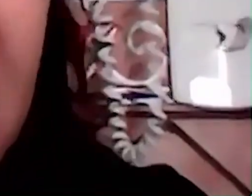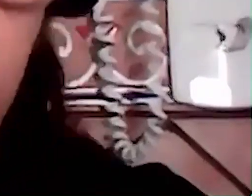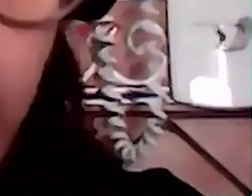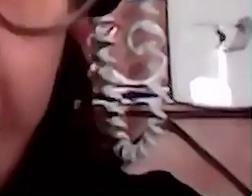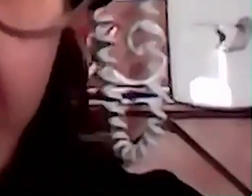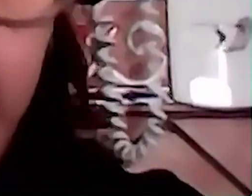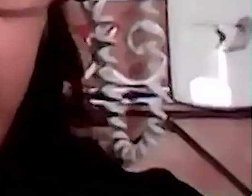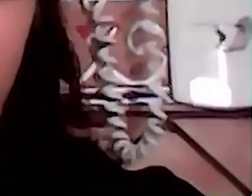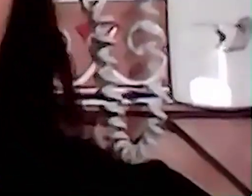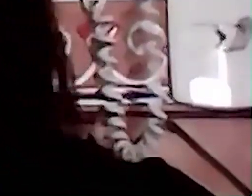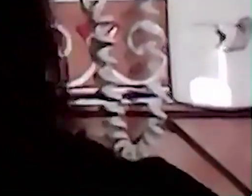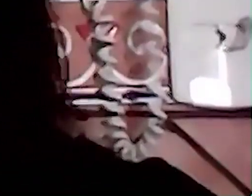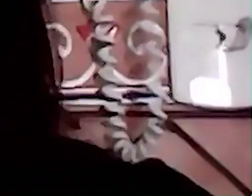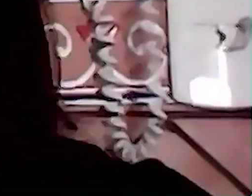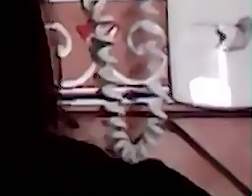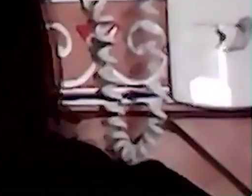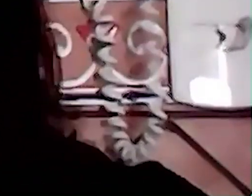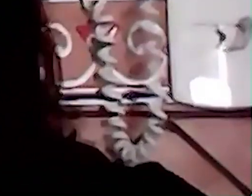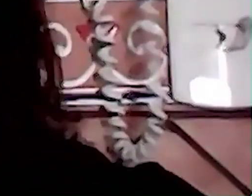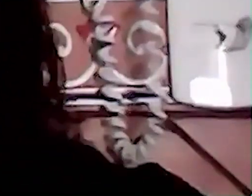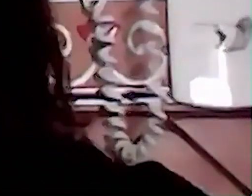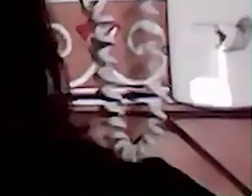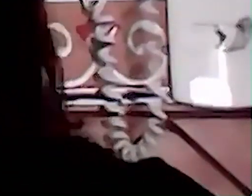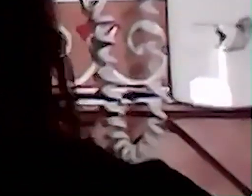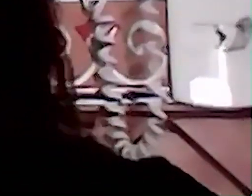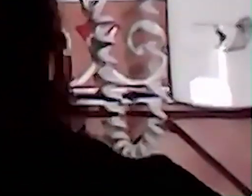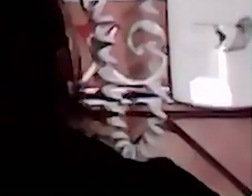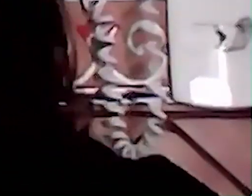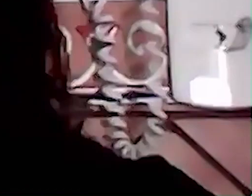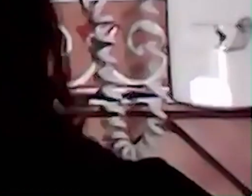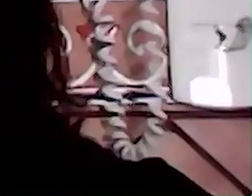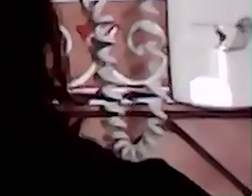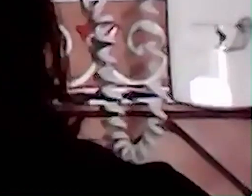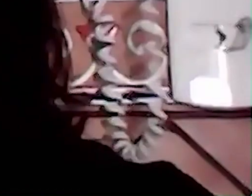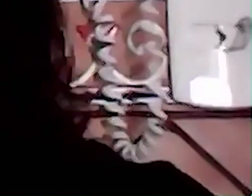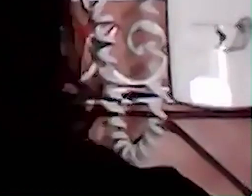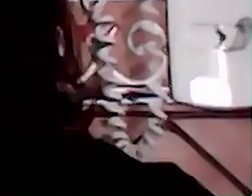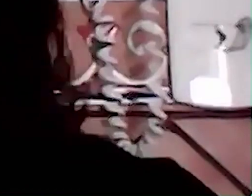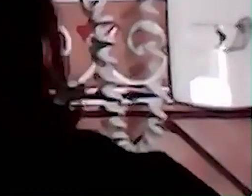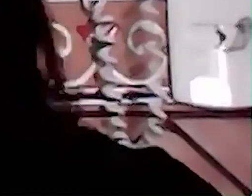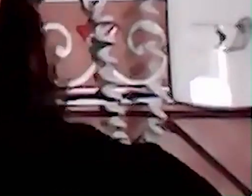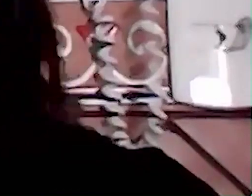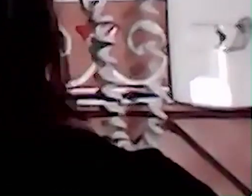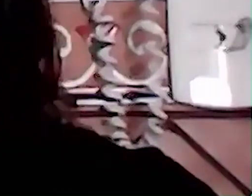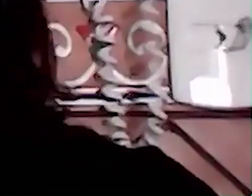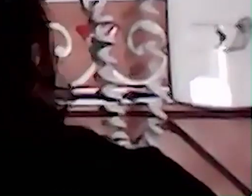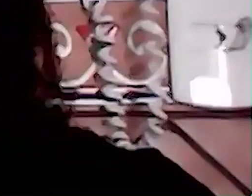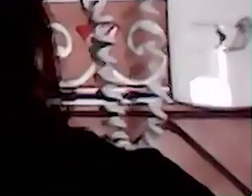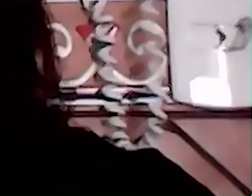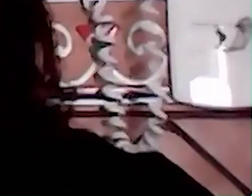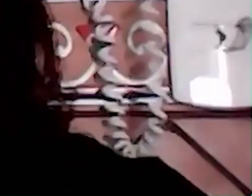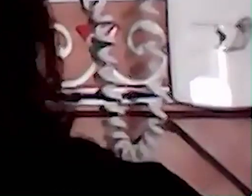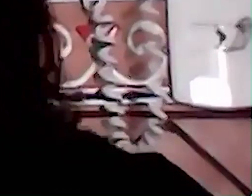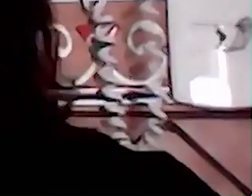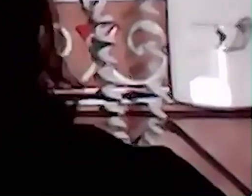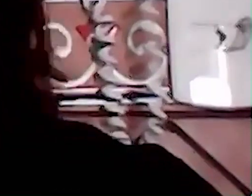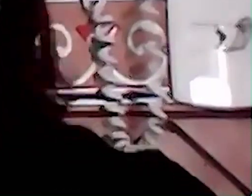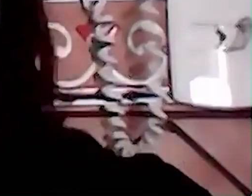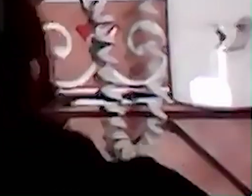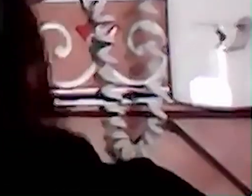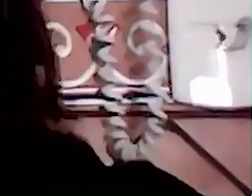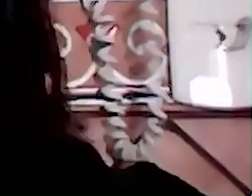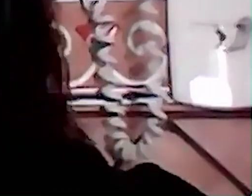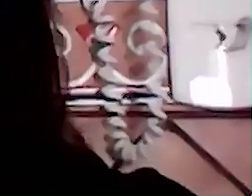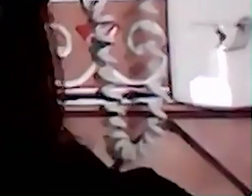que influenciou na minha, porque ouvir Projeto Querino mudou totalmente a minha concepção. Eu sou uma